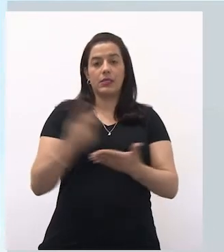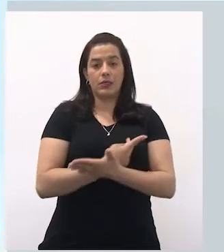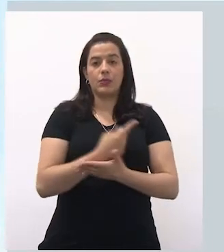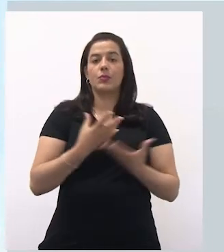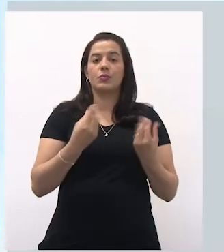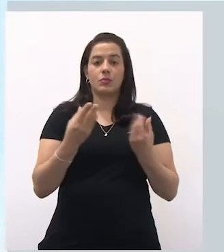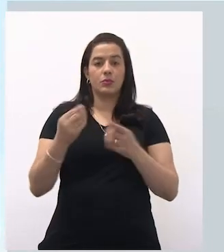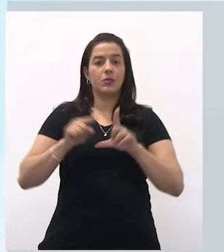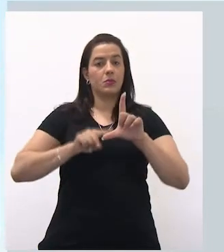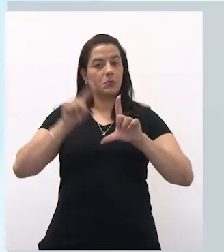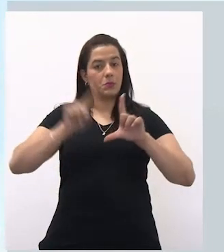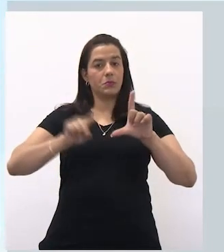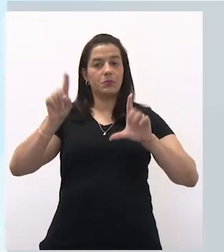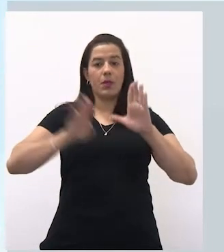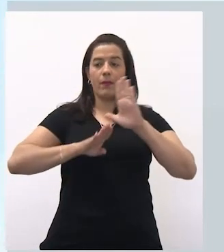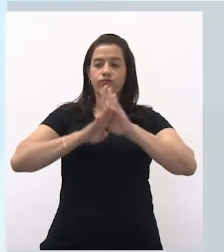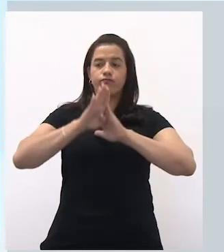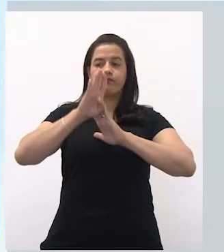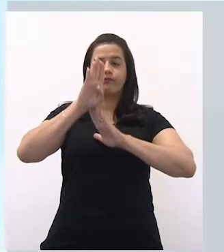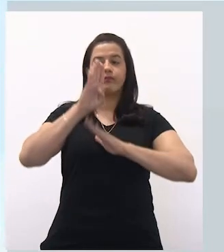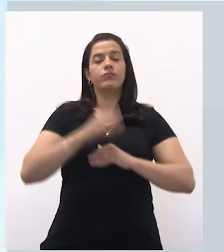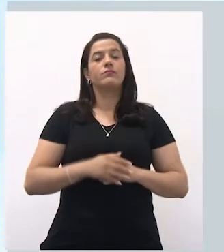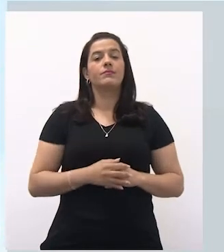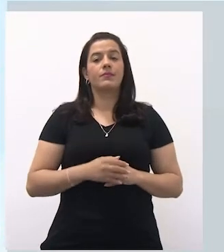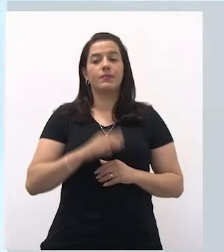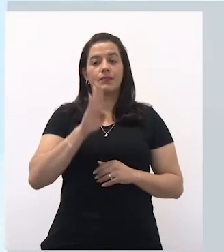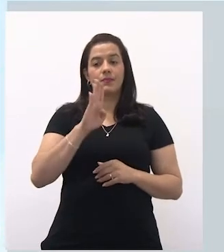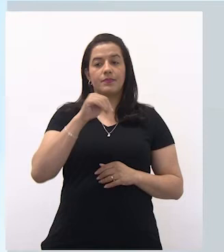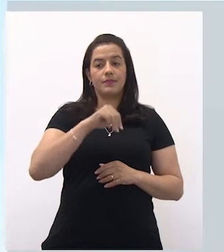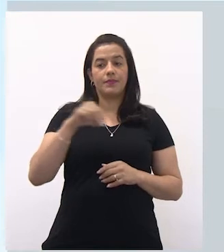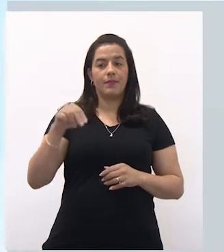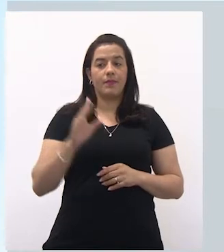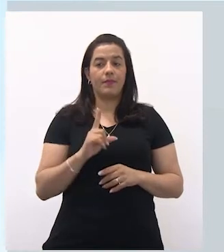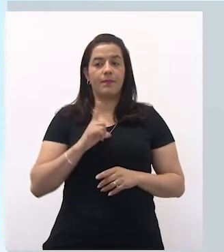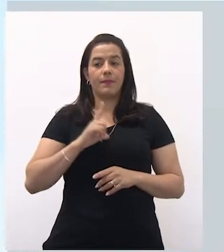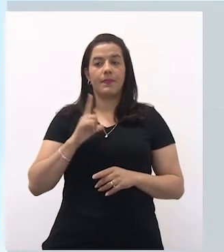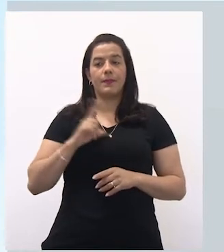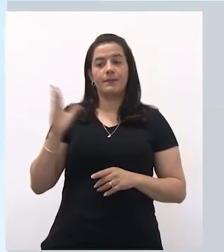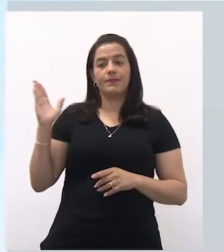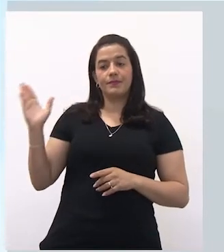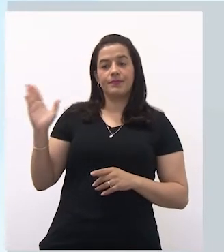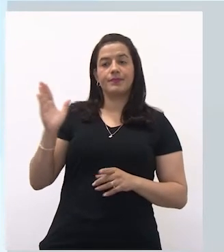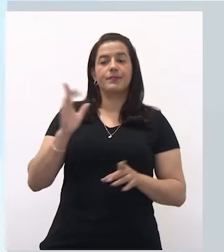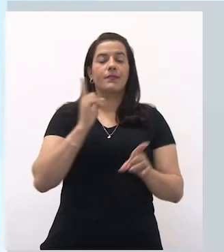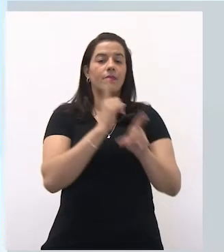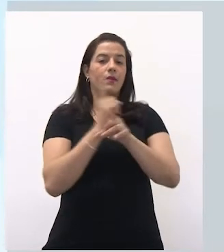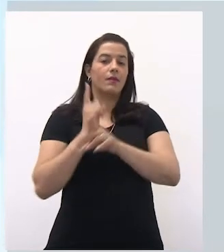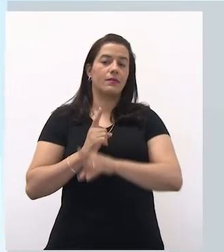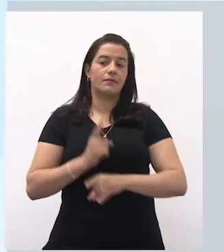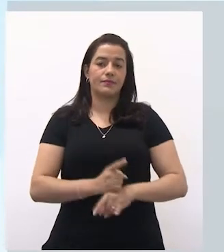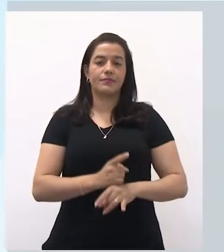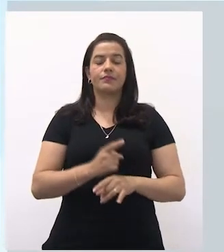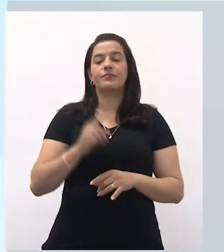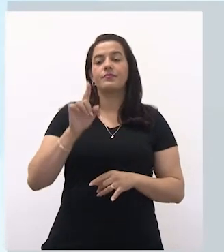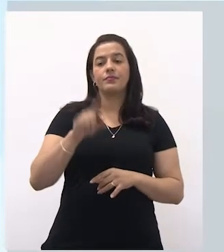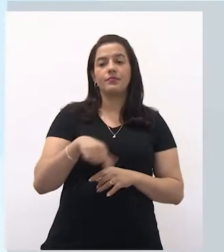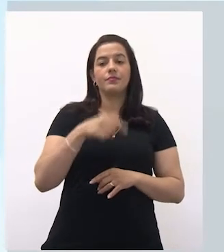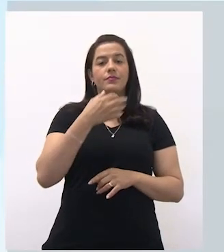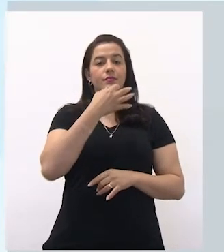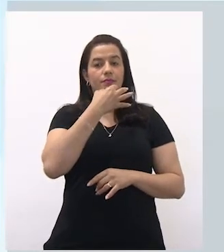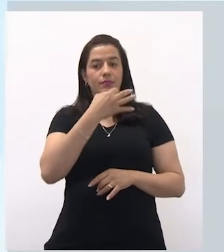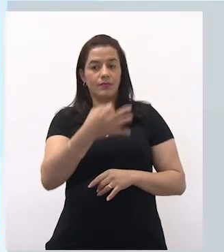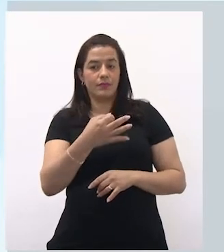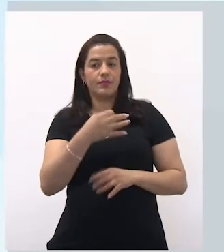grande. Então, eu tenho lá na BNCC, distinguir fato de opinião, em sugestões